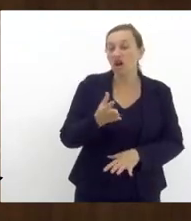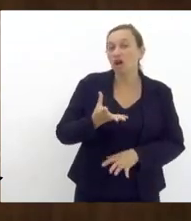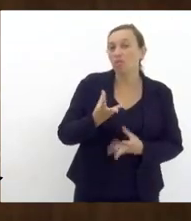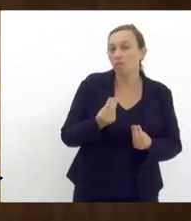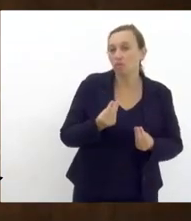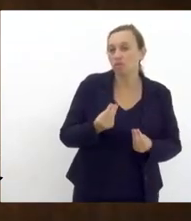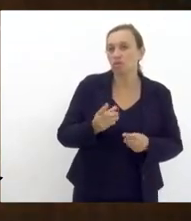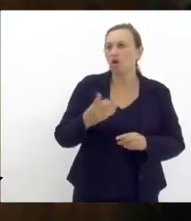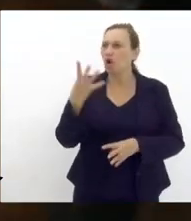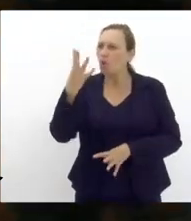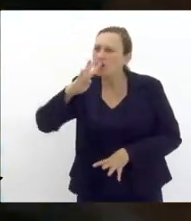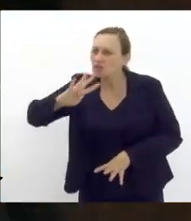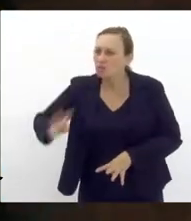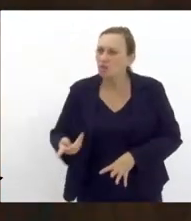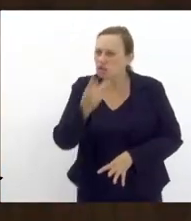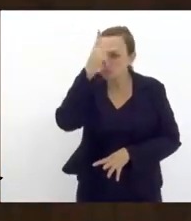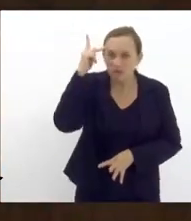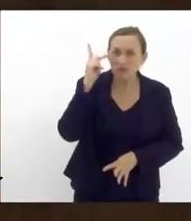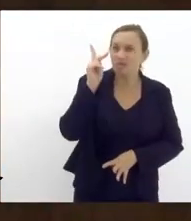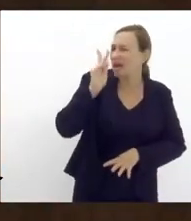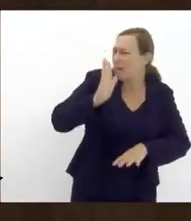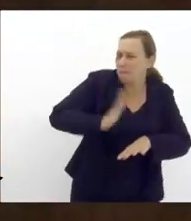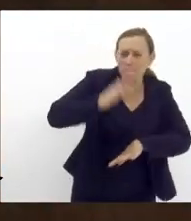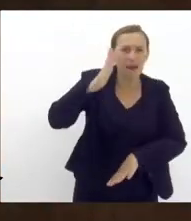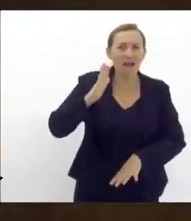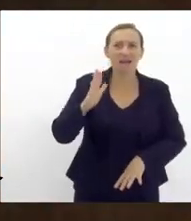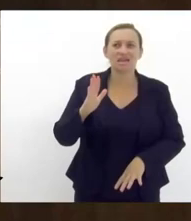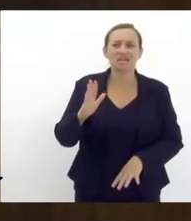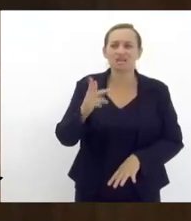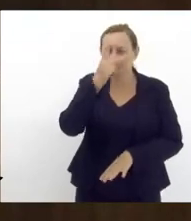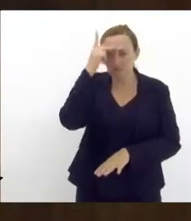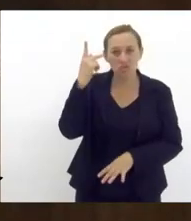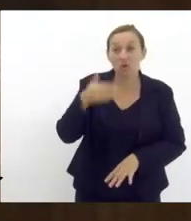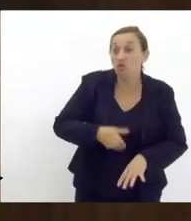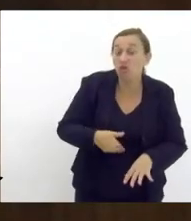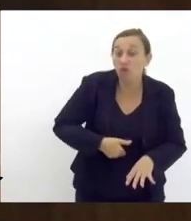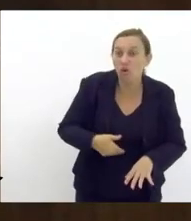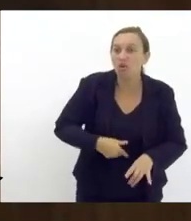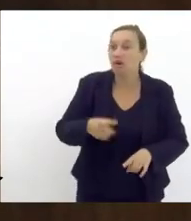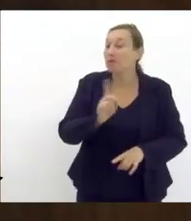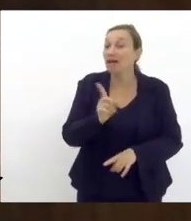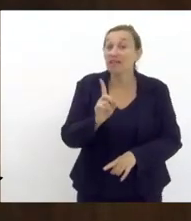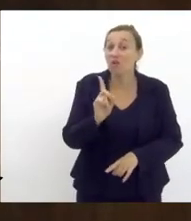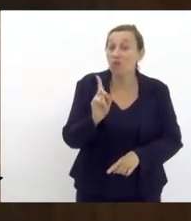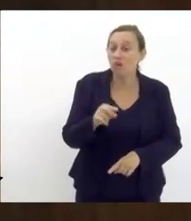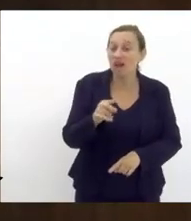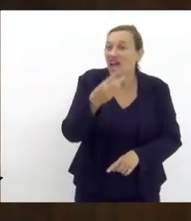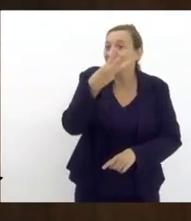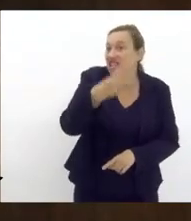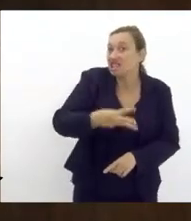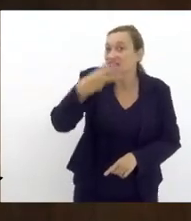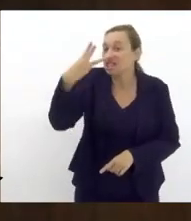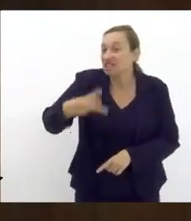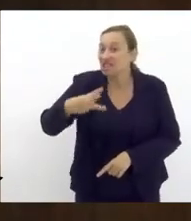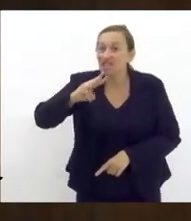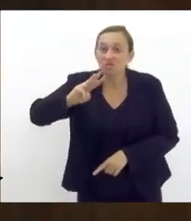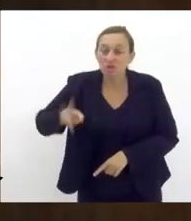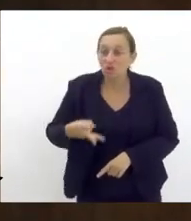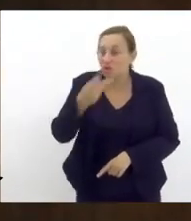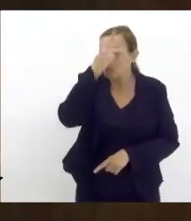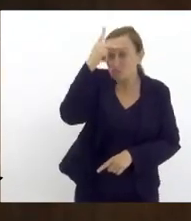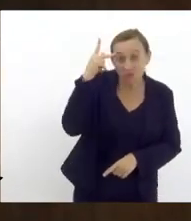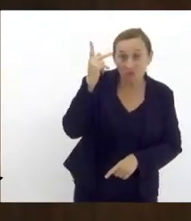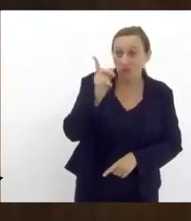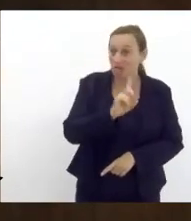4 milhões de pessoas é muita pessoa passando fome mas não são 33 milhões de